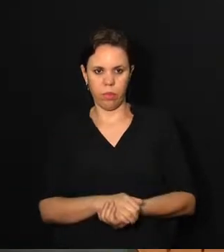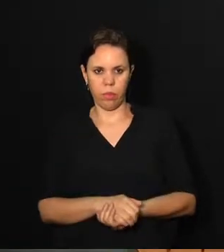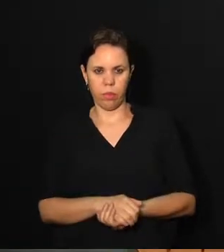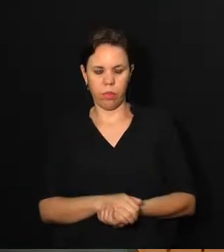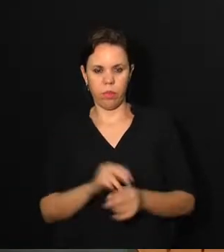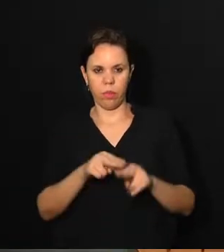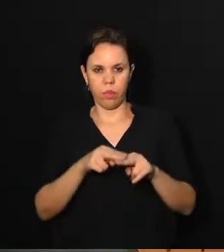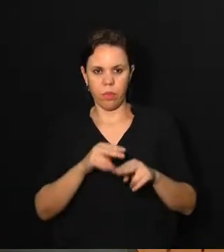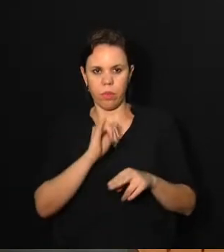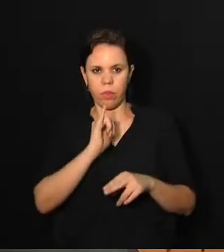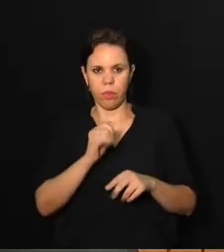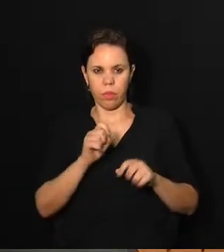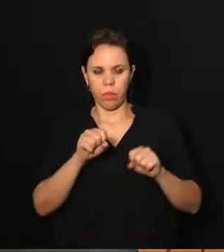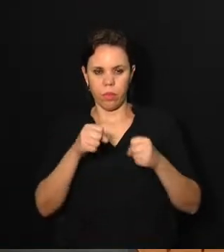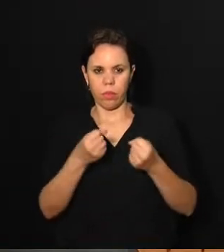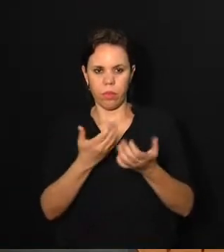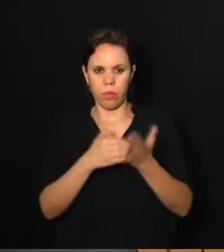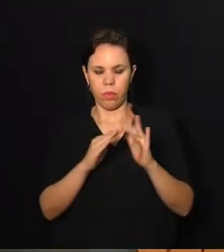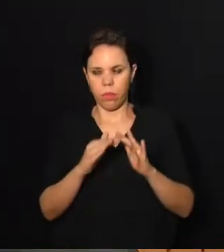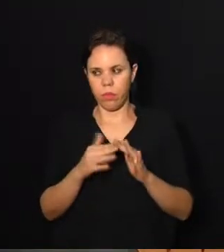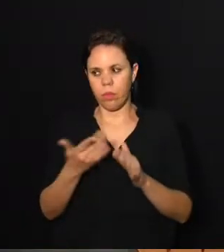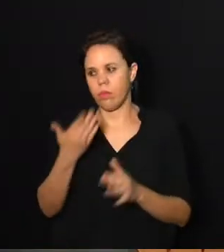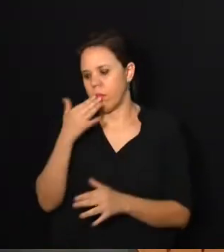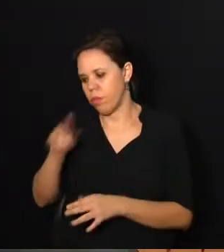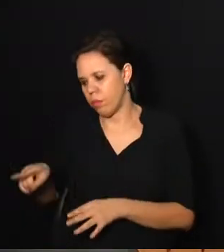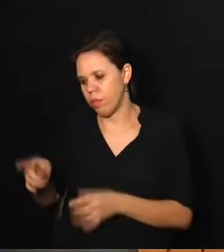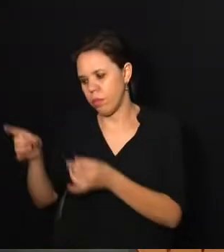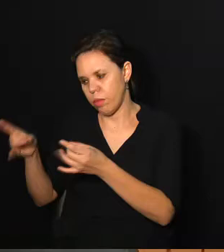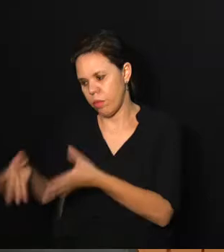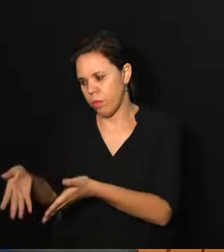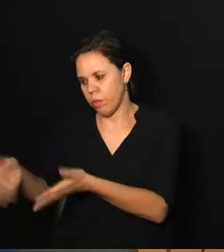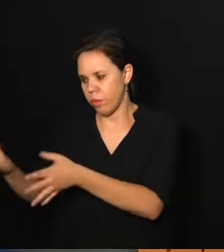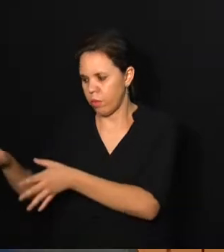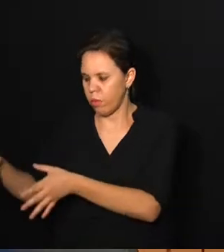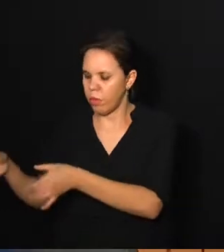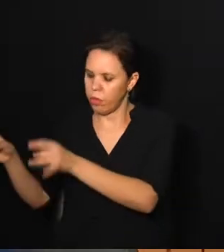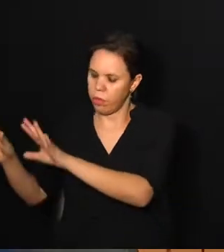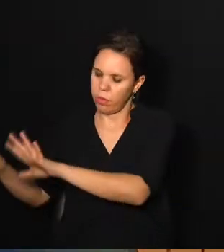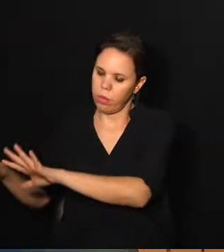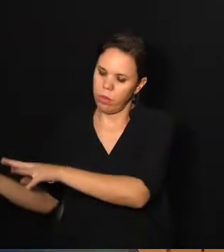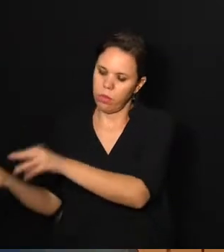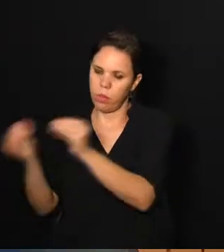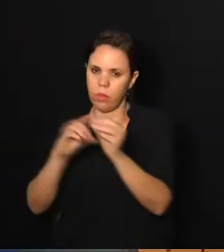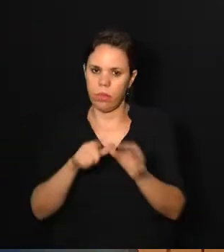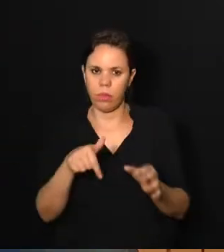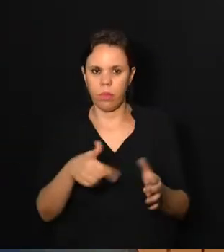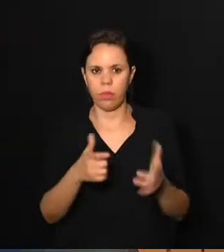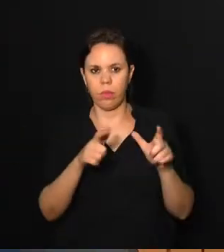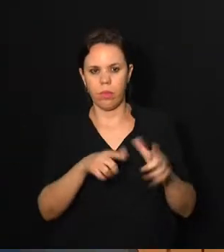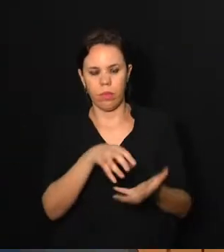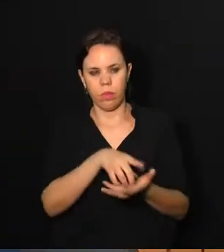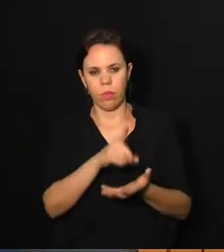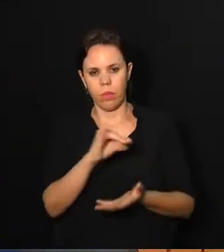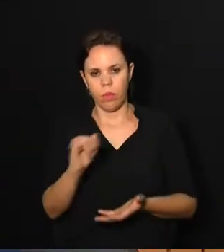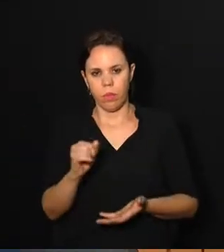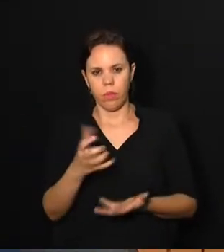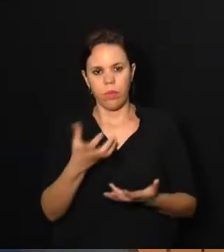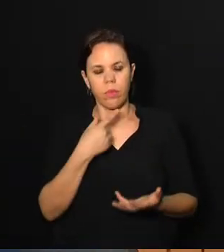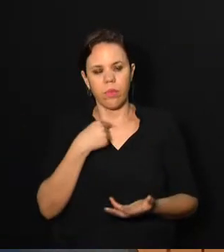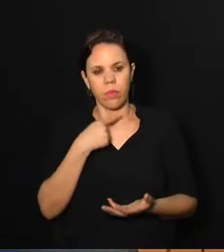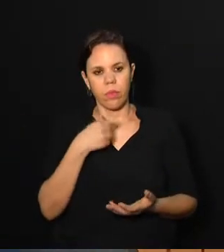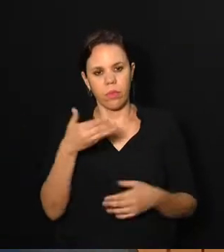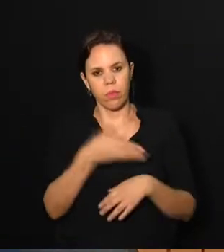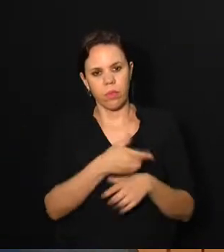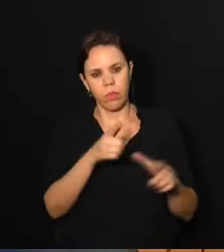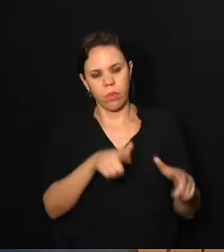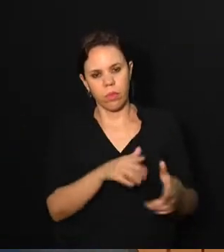gente reforça até, a creche, a criança não tem opção, né? O pai e a mãe levam a criança e deixa lá. No centro-dia, não, o idoso precisa querer estar no